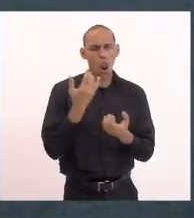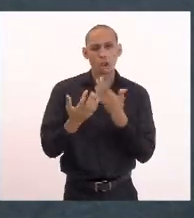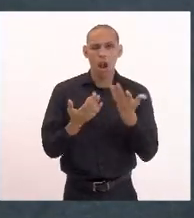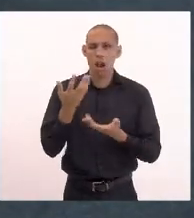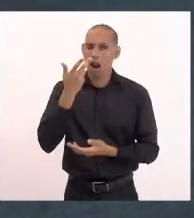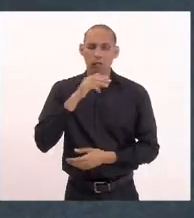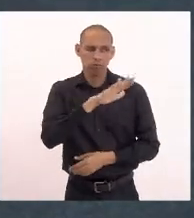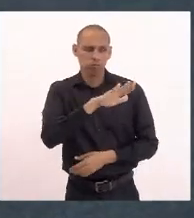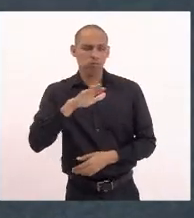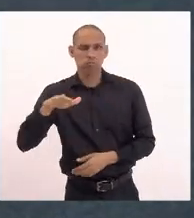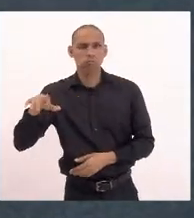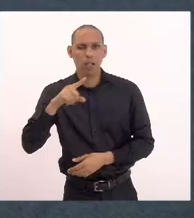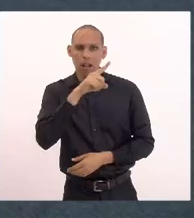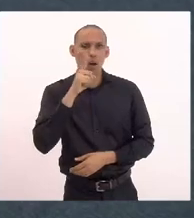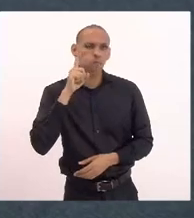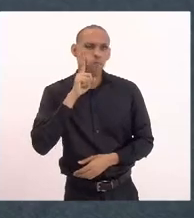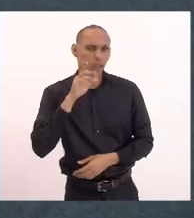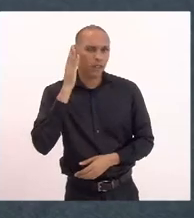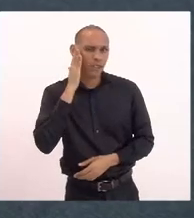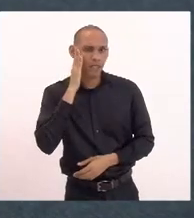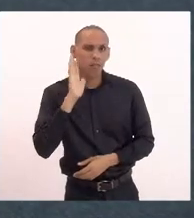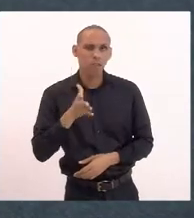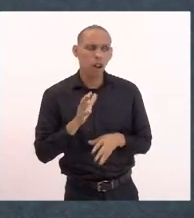crianças são ensinadas,